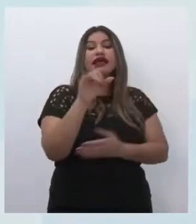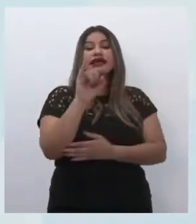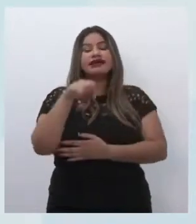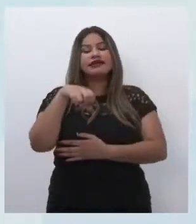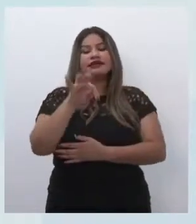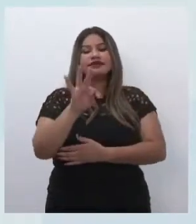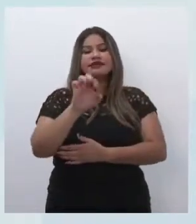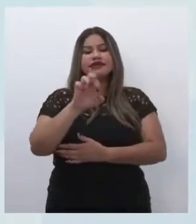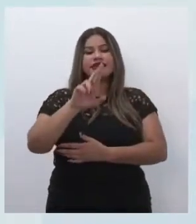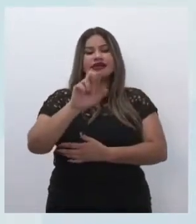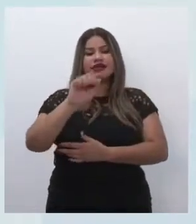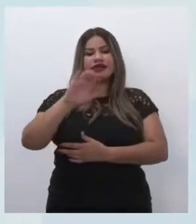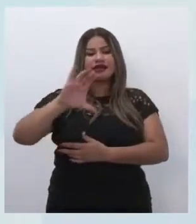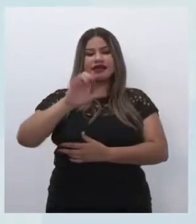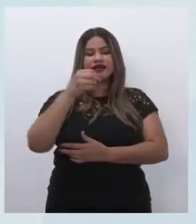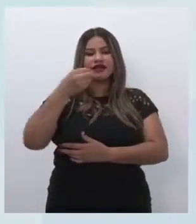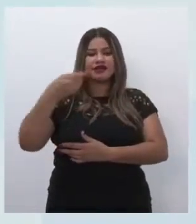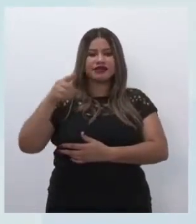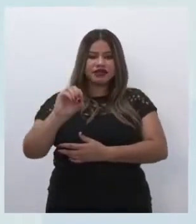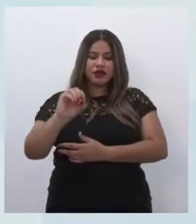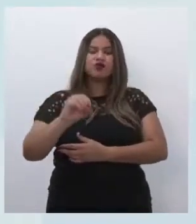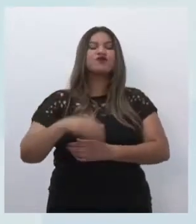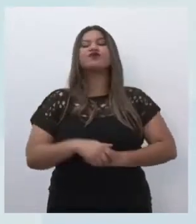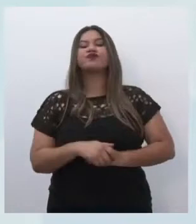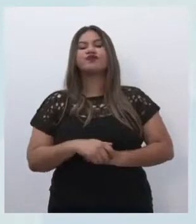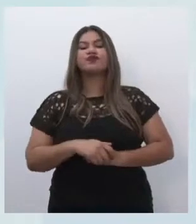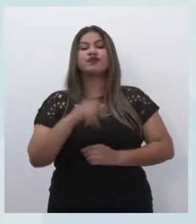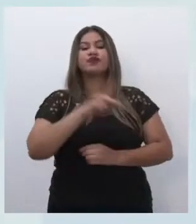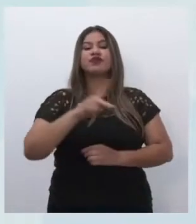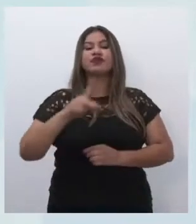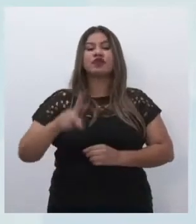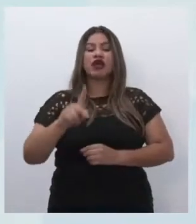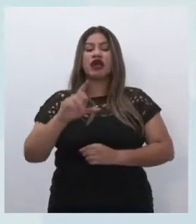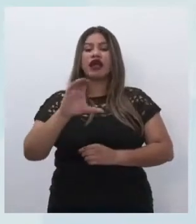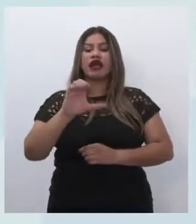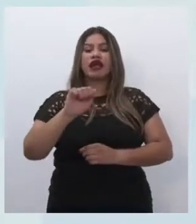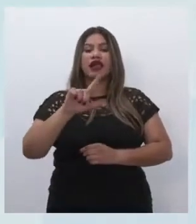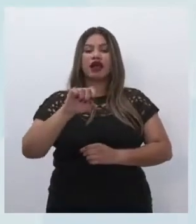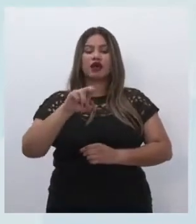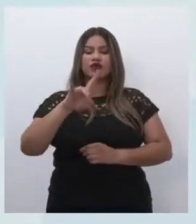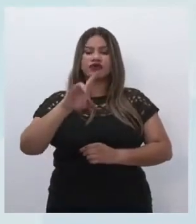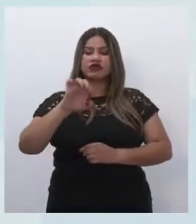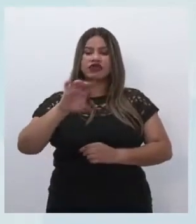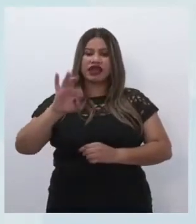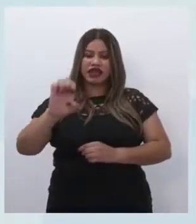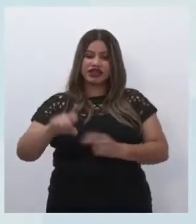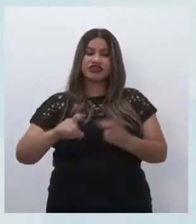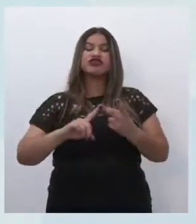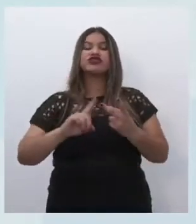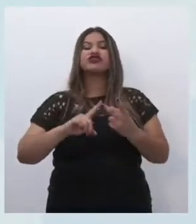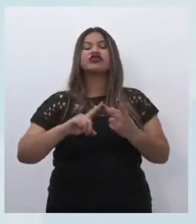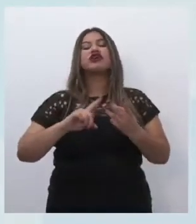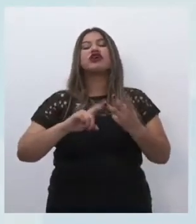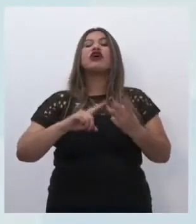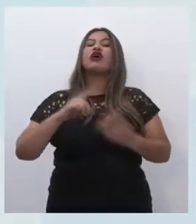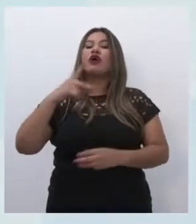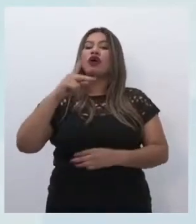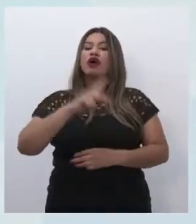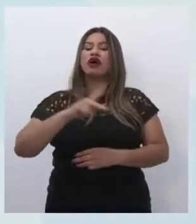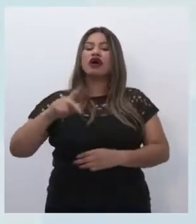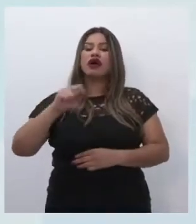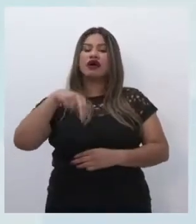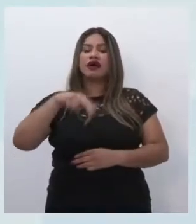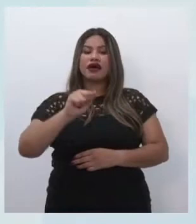a professora Claudete colocou inspiração. Ana Paula colocou inspiração. Professora